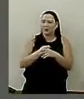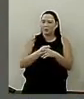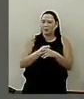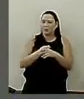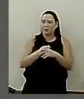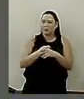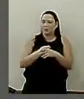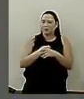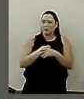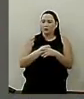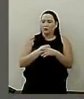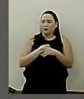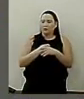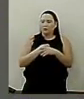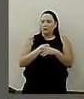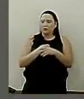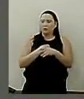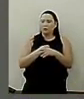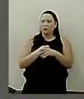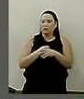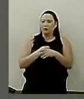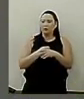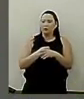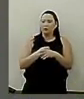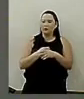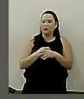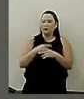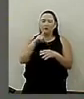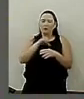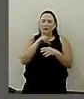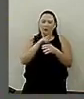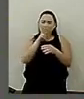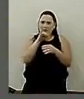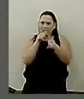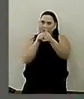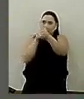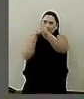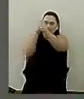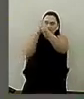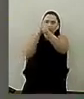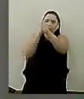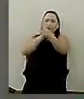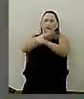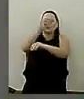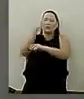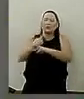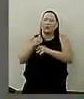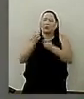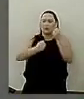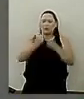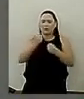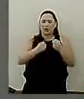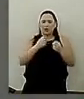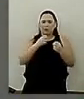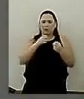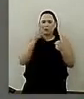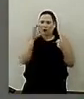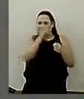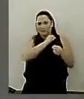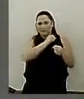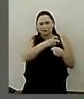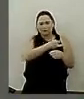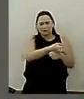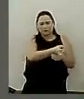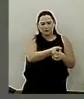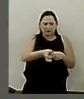numa estrada de terra. E quando eles estavam chegando lá em cima, simplesmente passou um carro numa curva